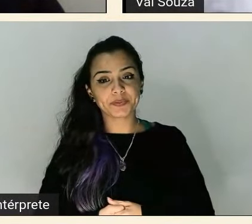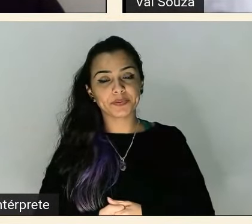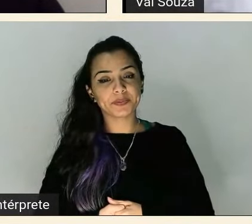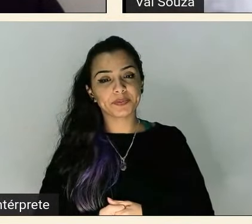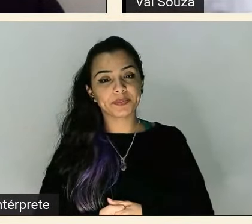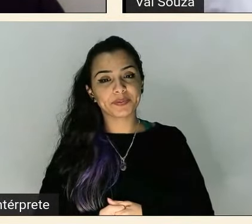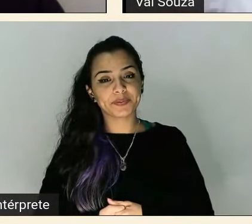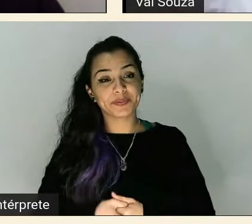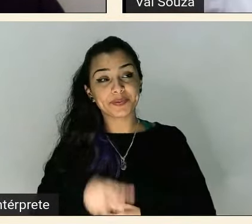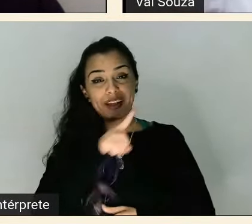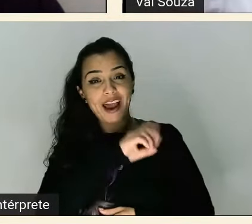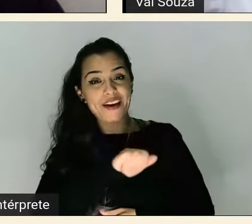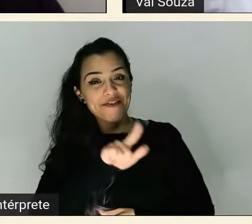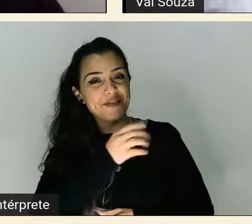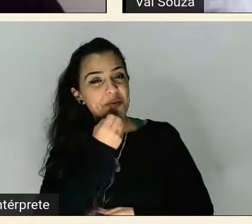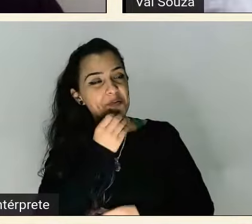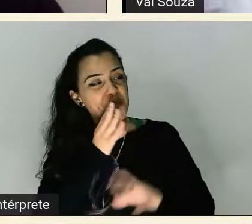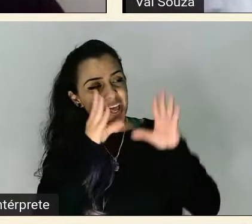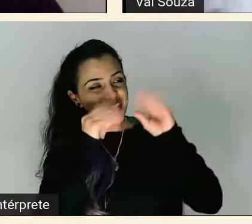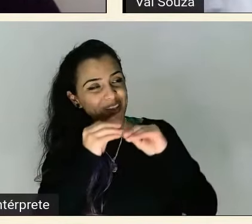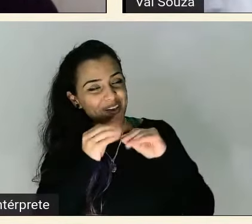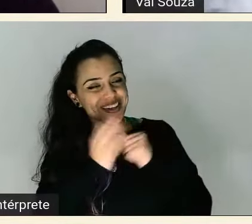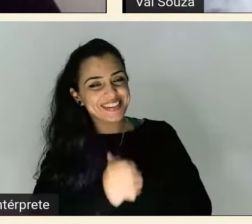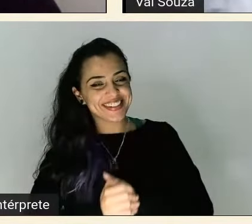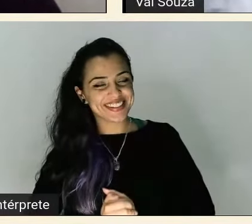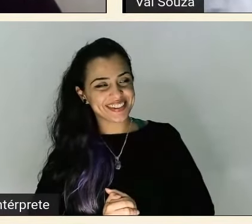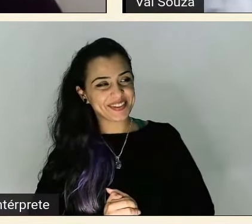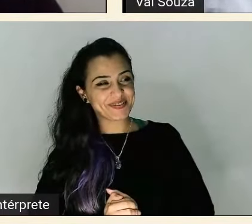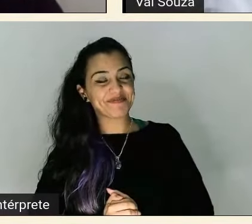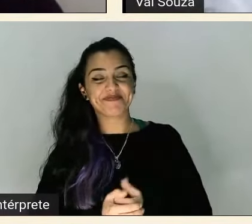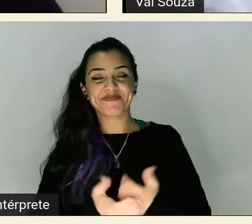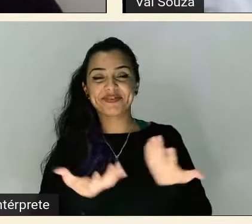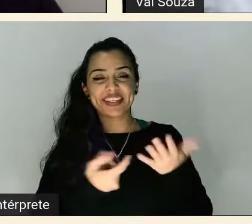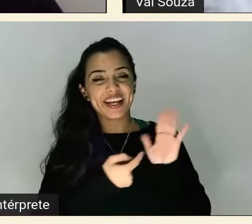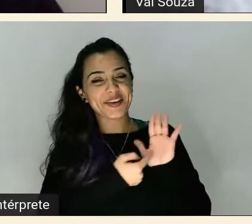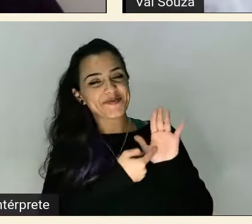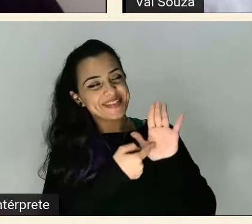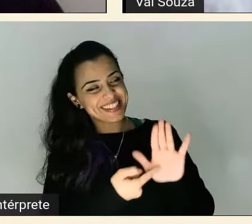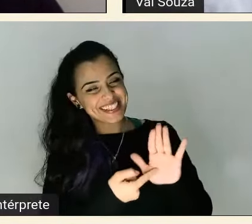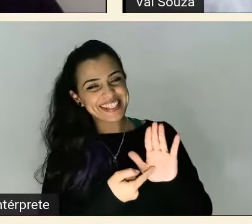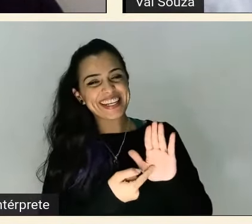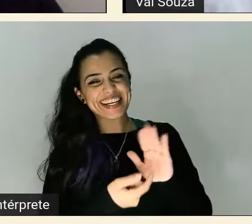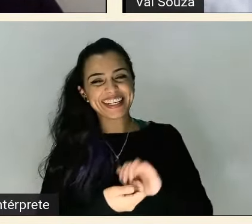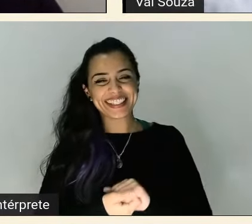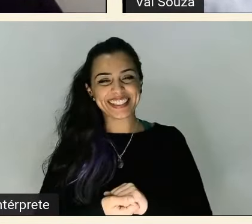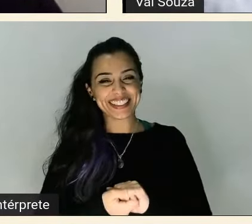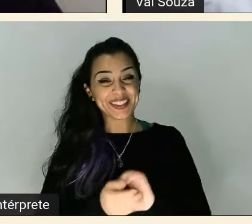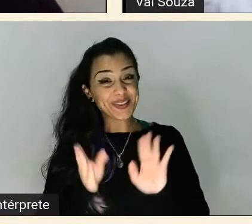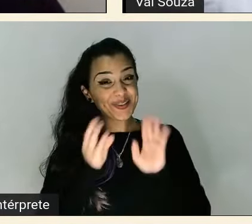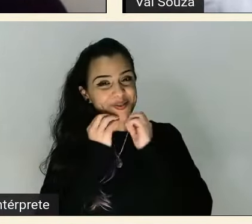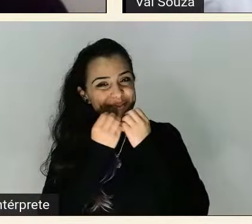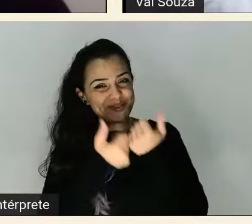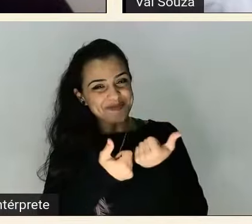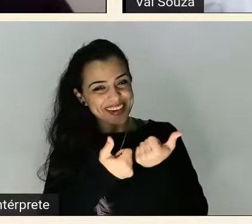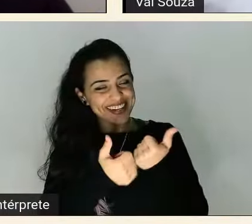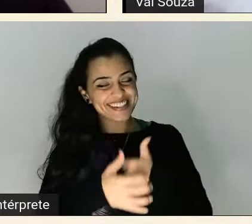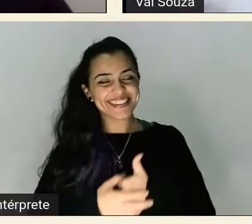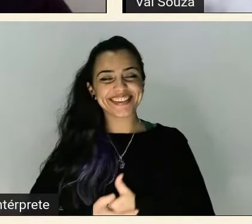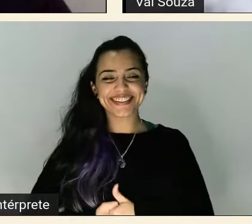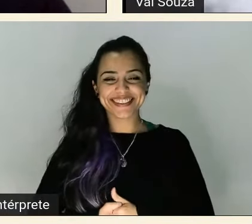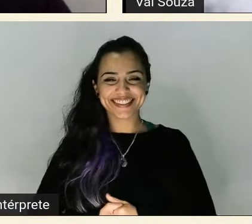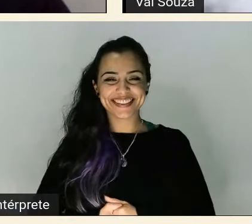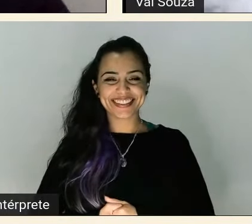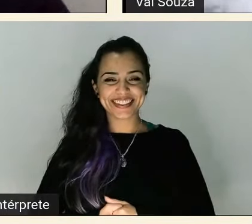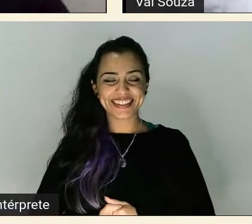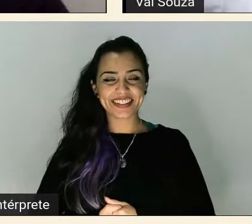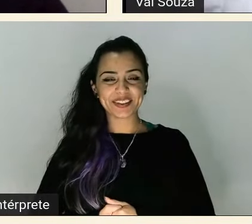Val chegando. Boa noite, Val. Quero te apresentar. Ana. Tudo bem, querida? Eu